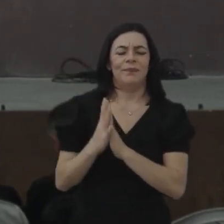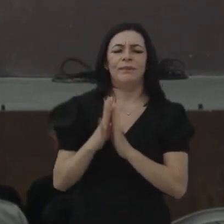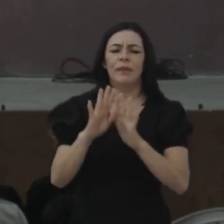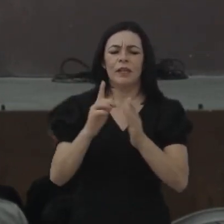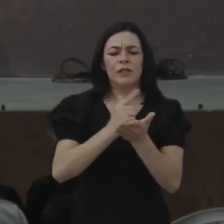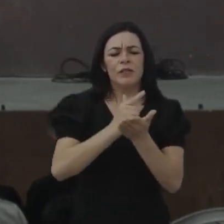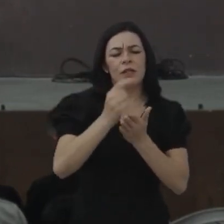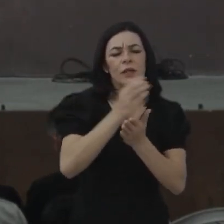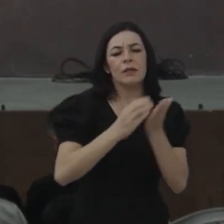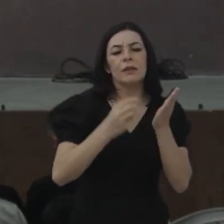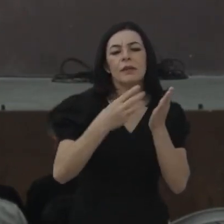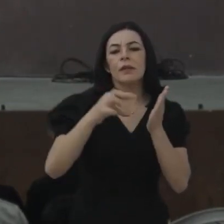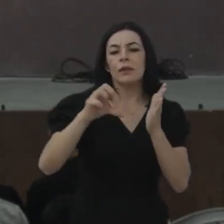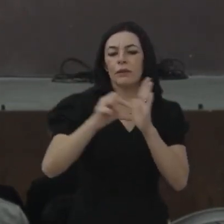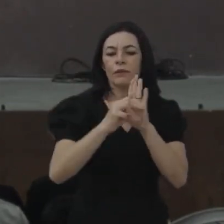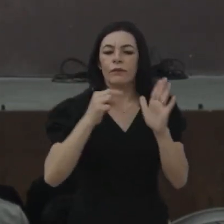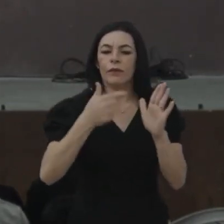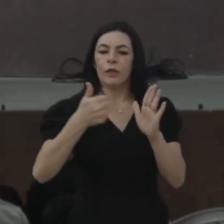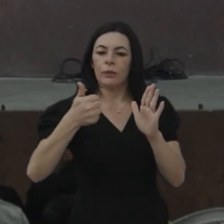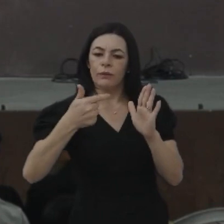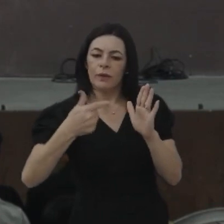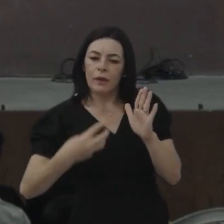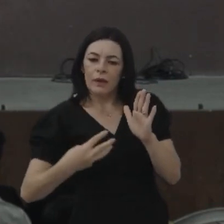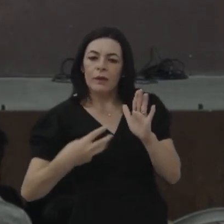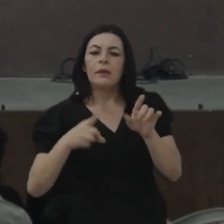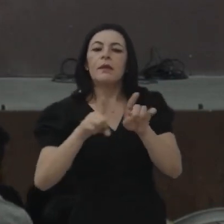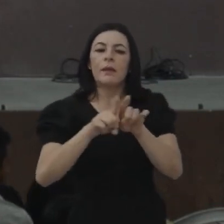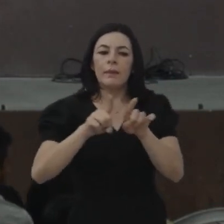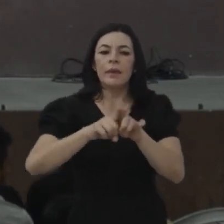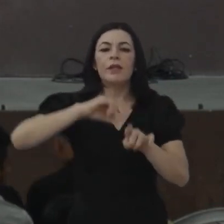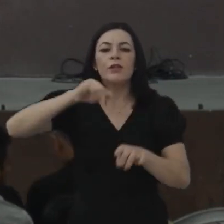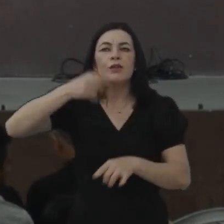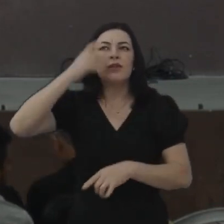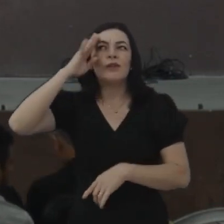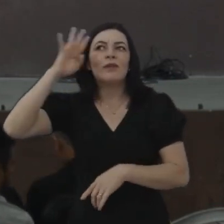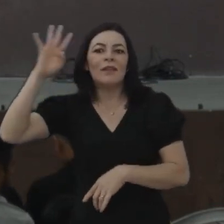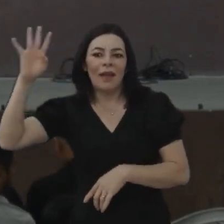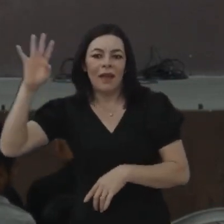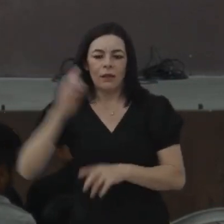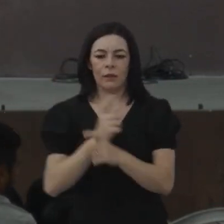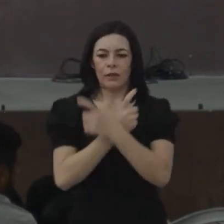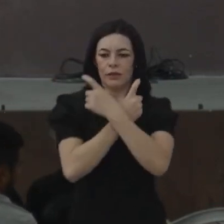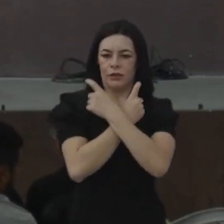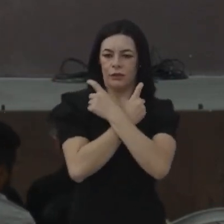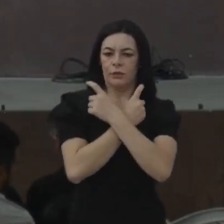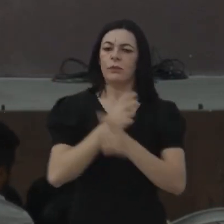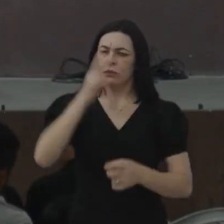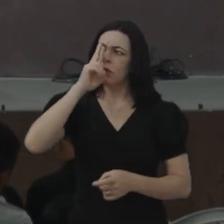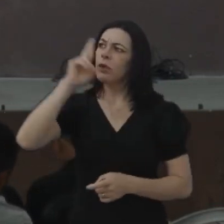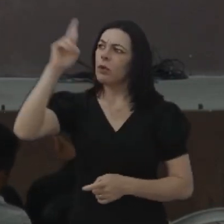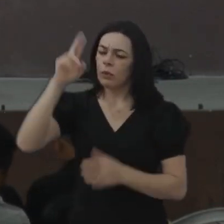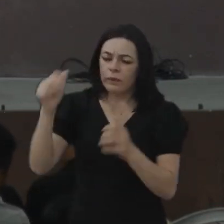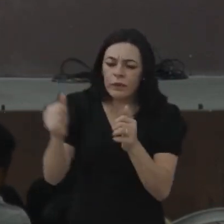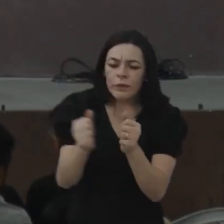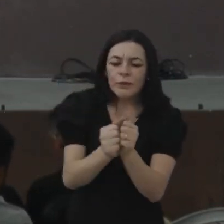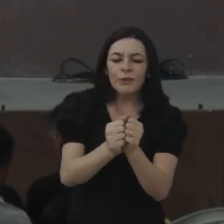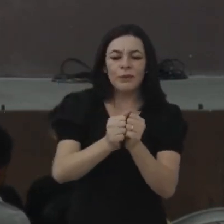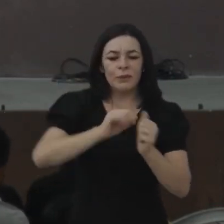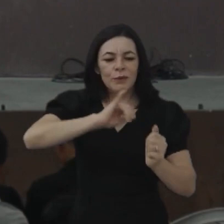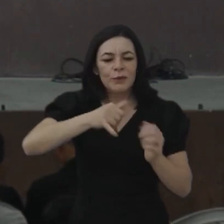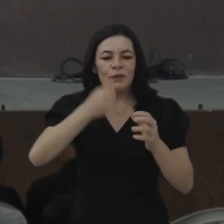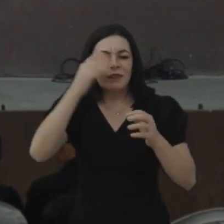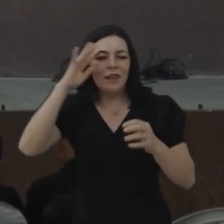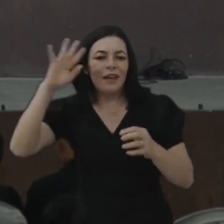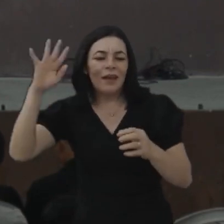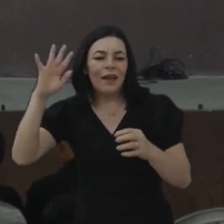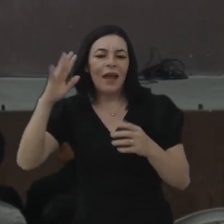Gênesis 39, 21, 23, fala sobre José do Egito. O Senhor, porém, estava com José, foi bondoso com ele,